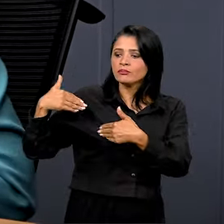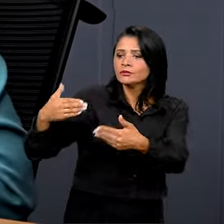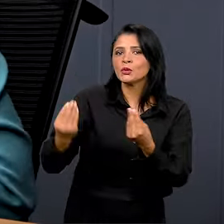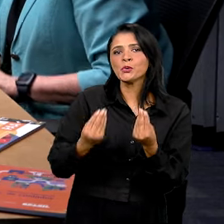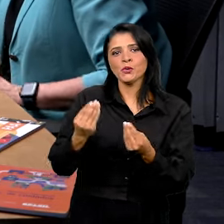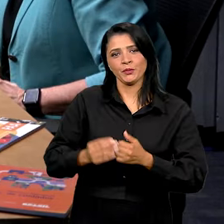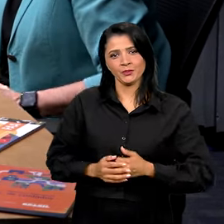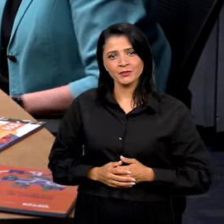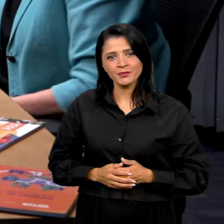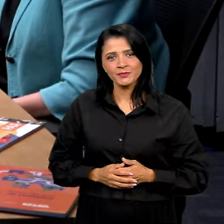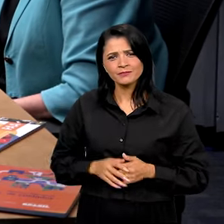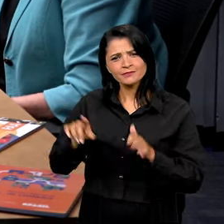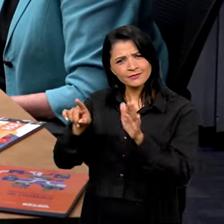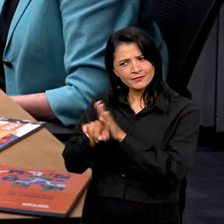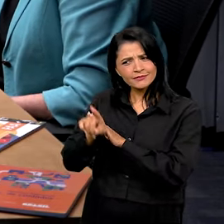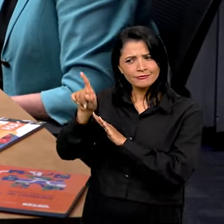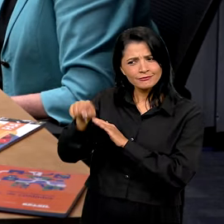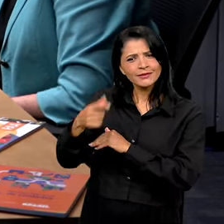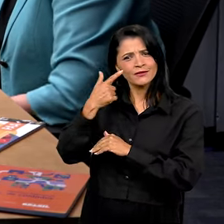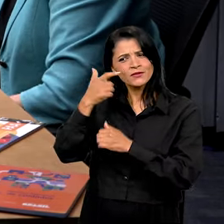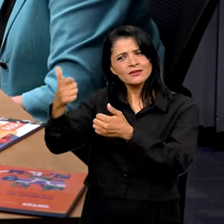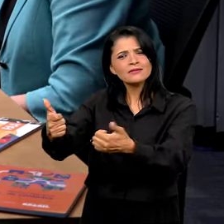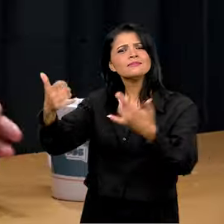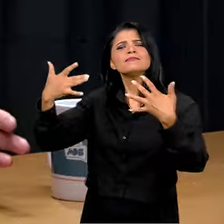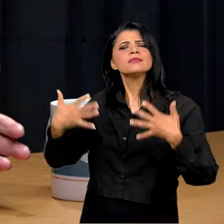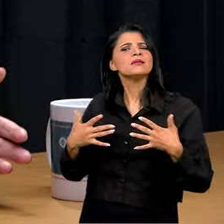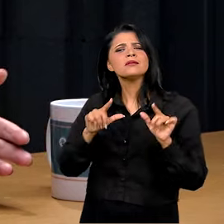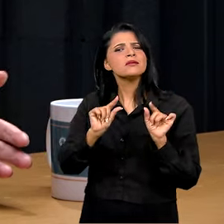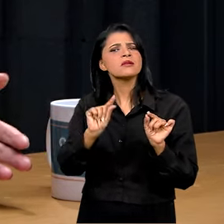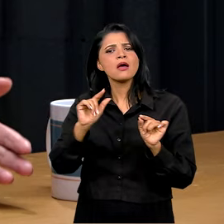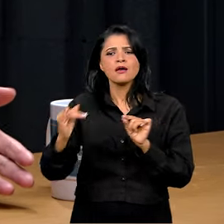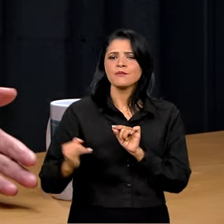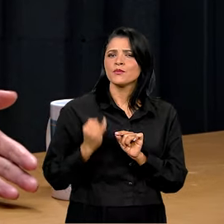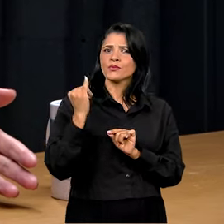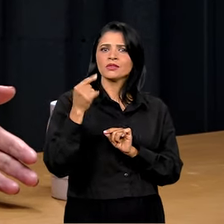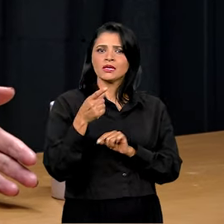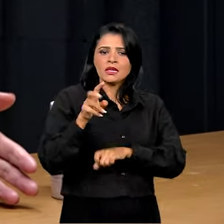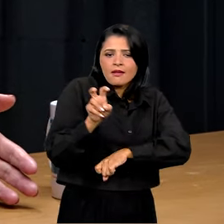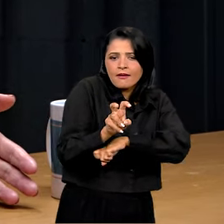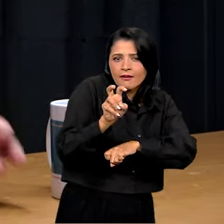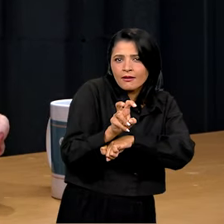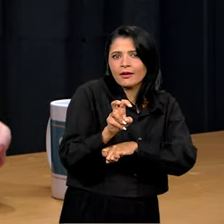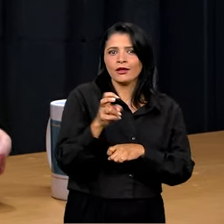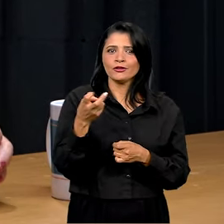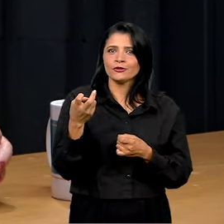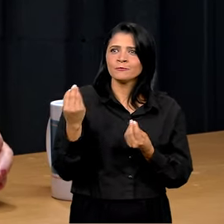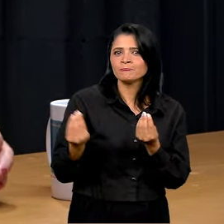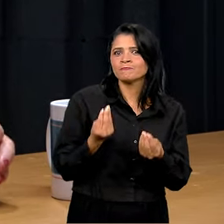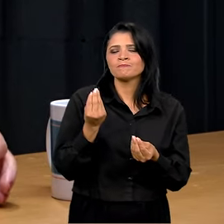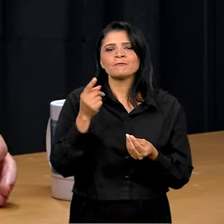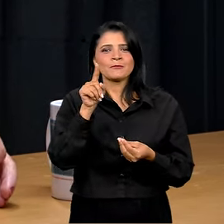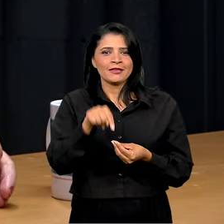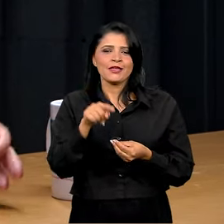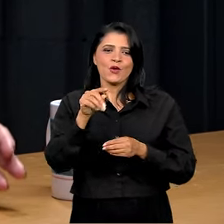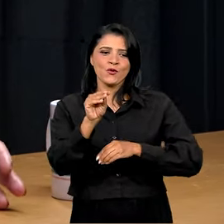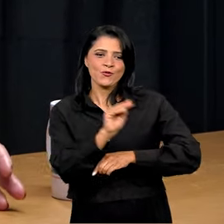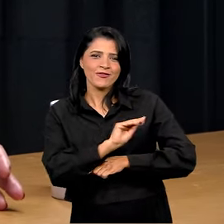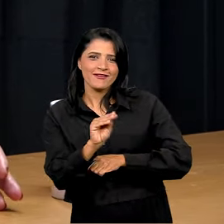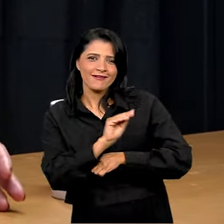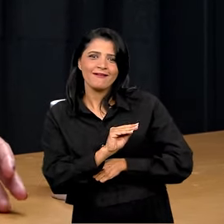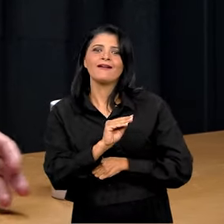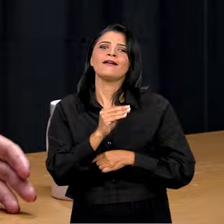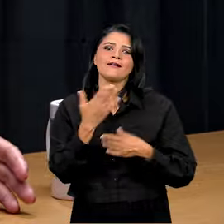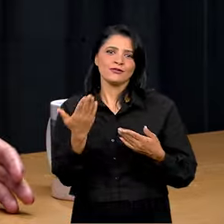esse processo secretária eu quero que a senhora explica um pouquinho da relevância das creches né No que diz respeito ao no